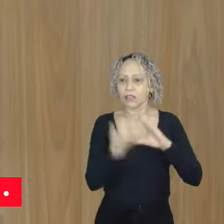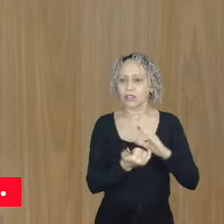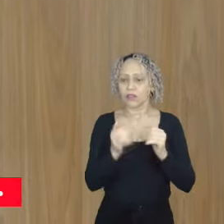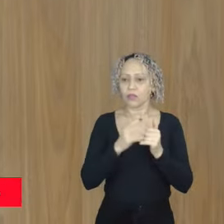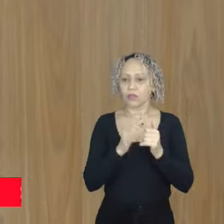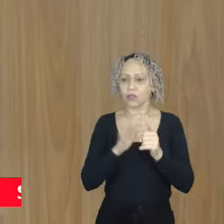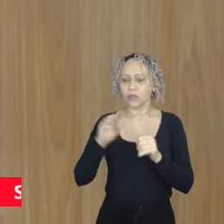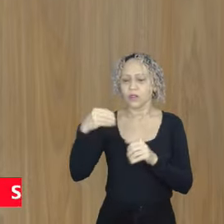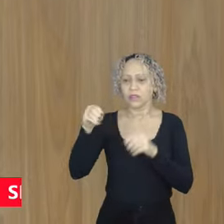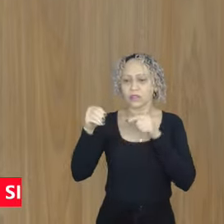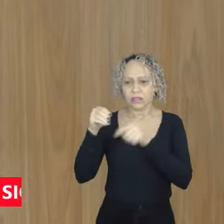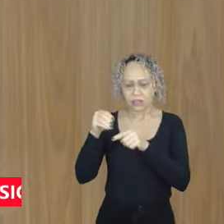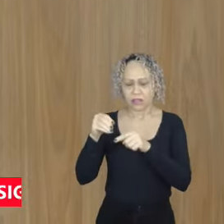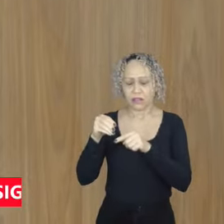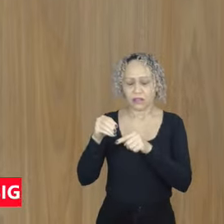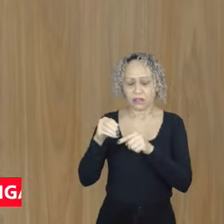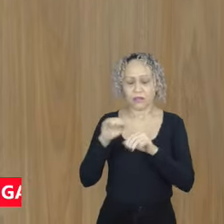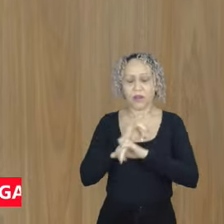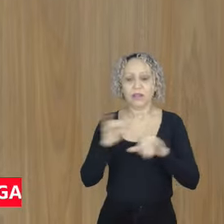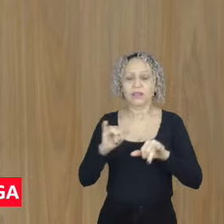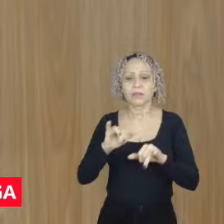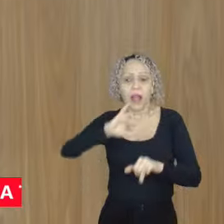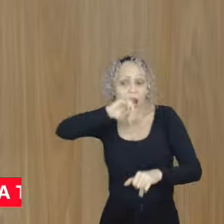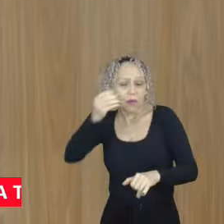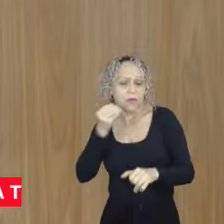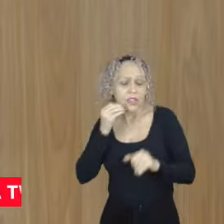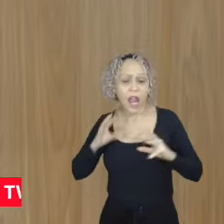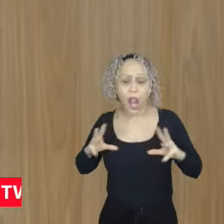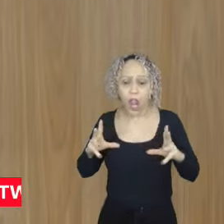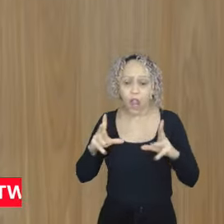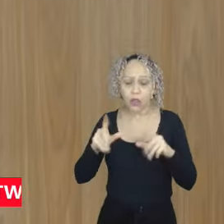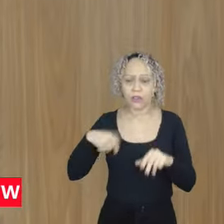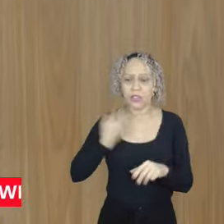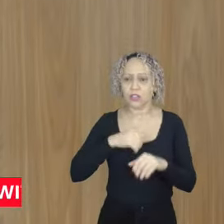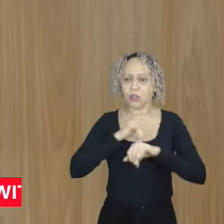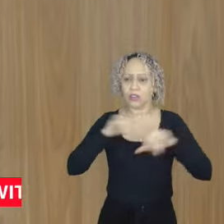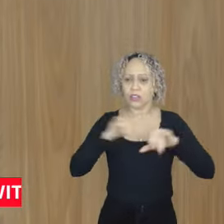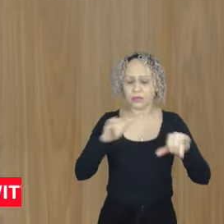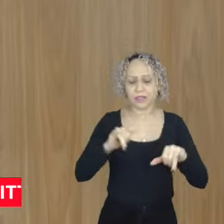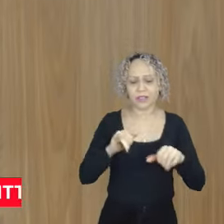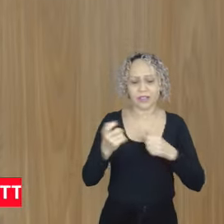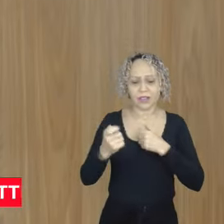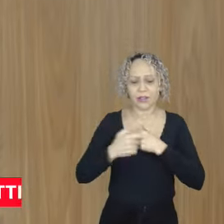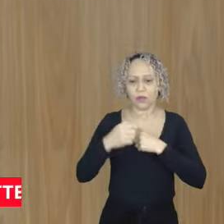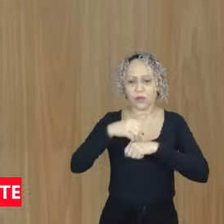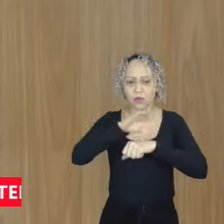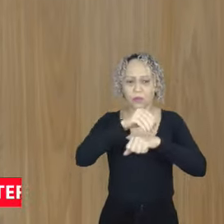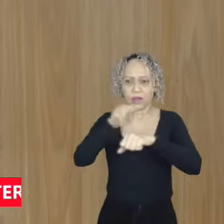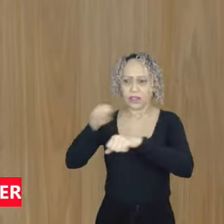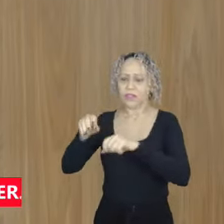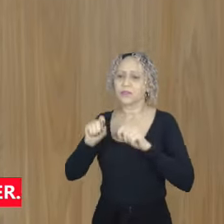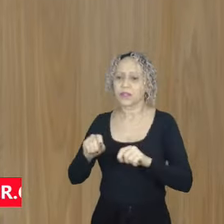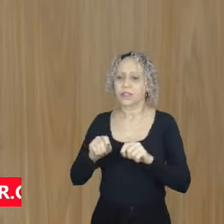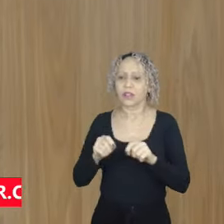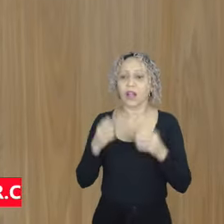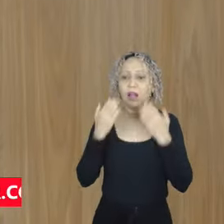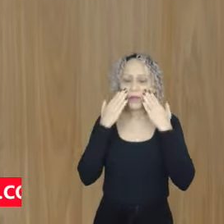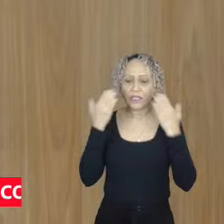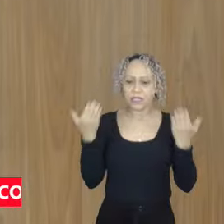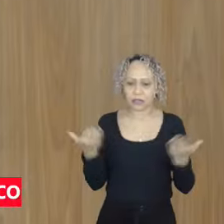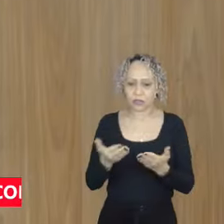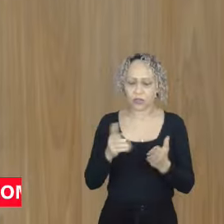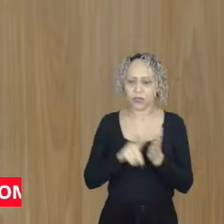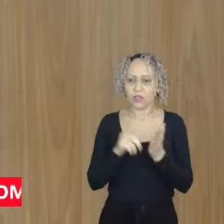o sininho de notificações para não perder nenhuma das nossas transmissões. Curta e compartilhe também a edição de hoje do Jornal